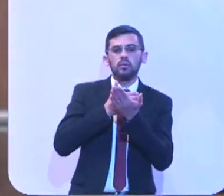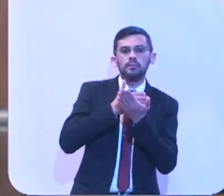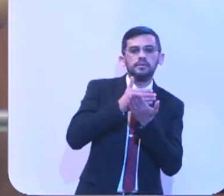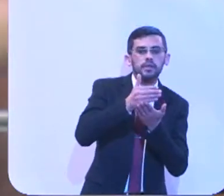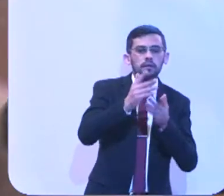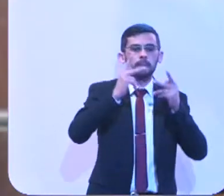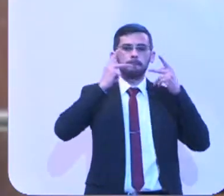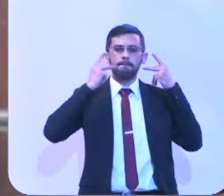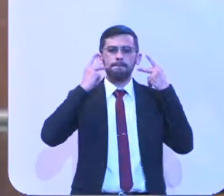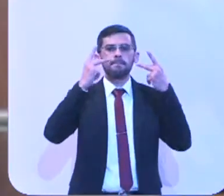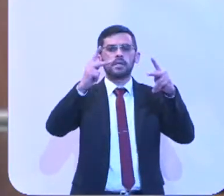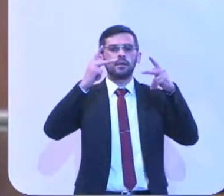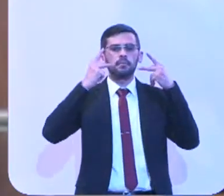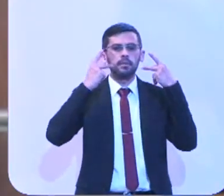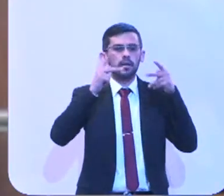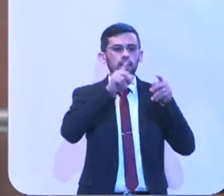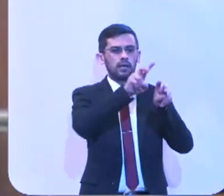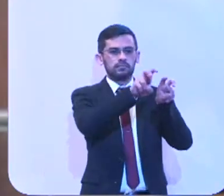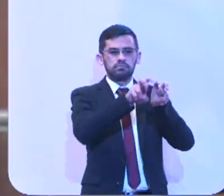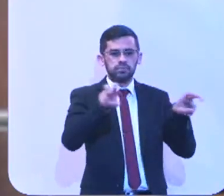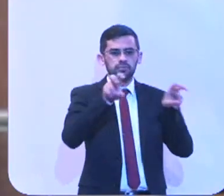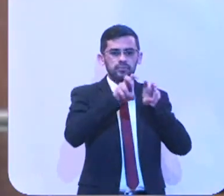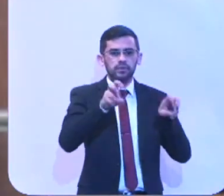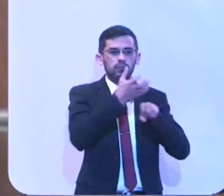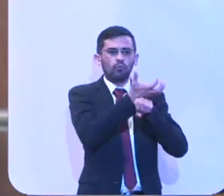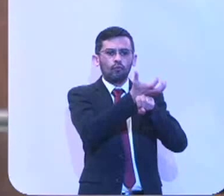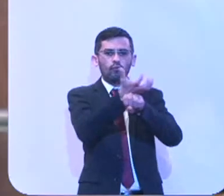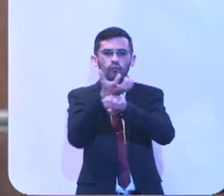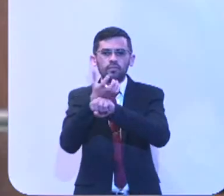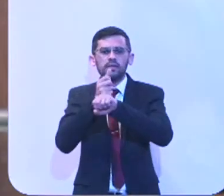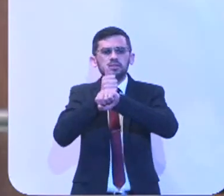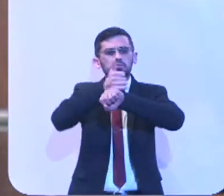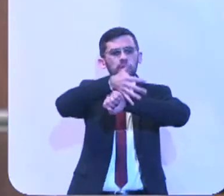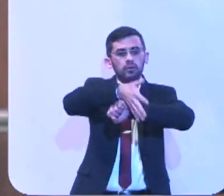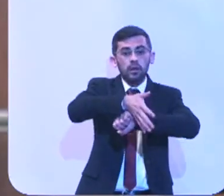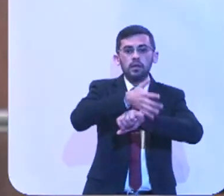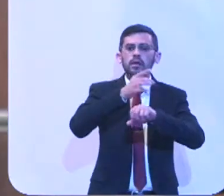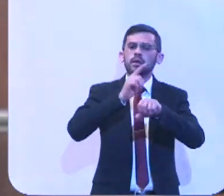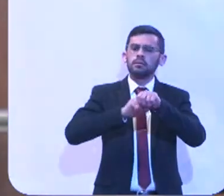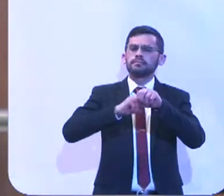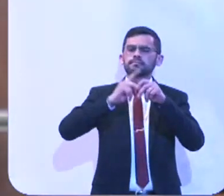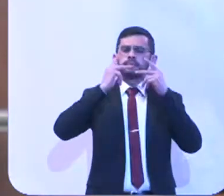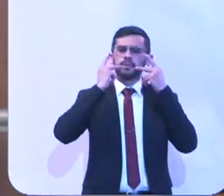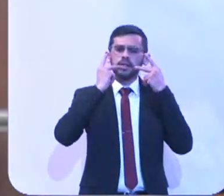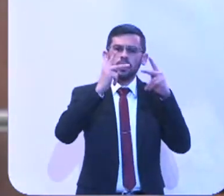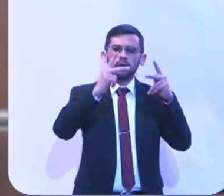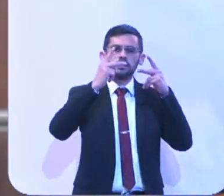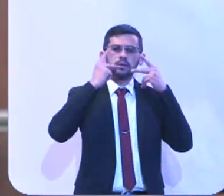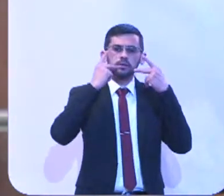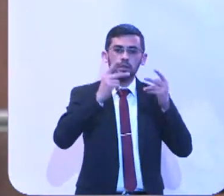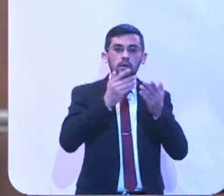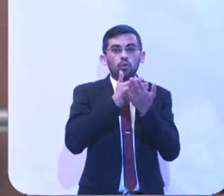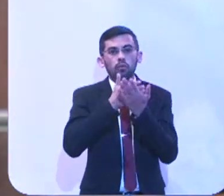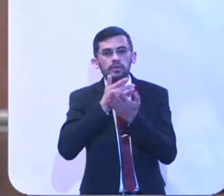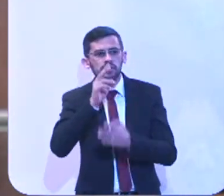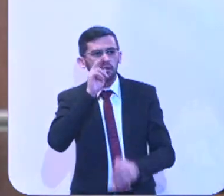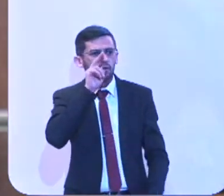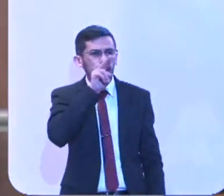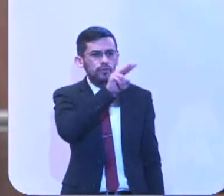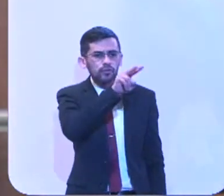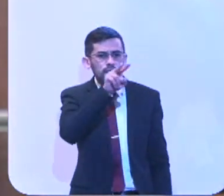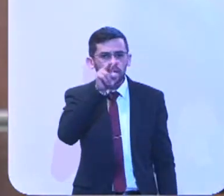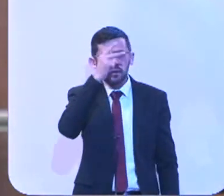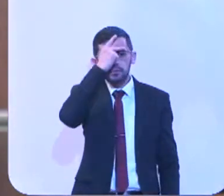comecei a pregar para as cadeiras vazias naquela madrugada. Mas enquanto eu falava, eu comecei a enxergar as